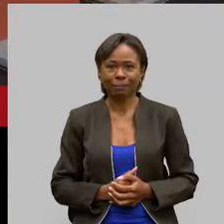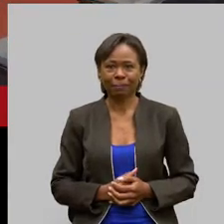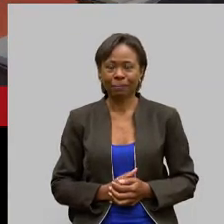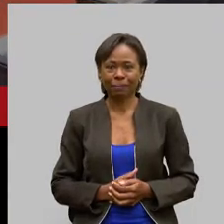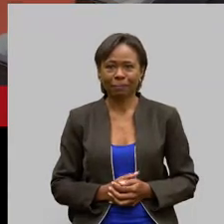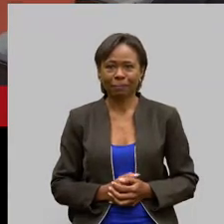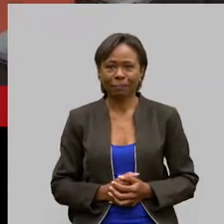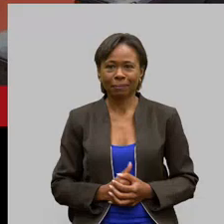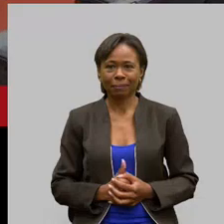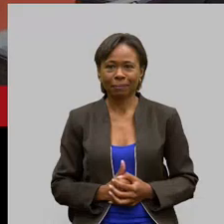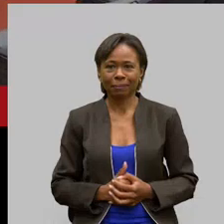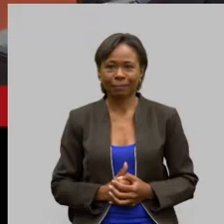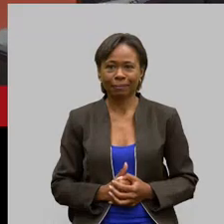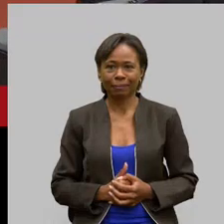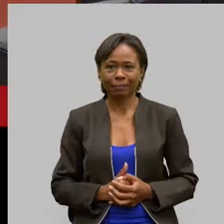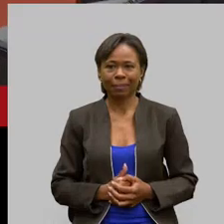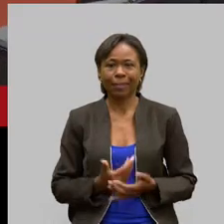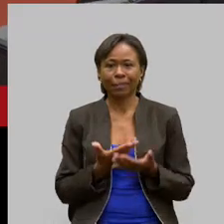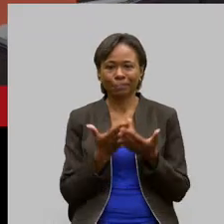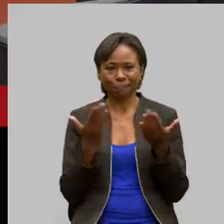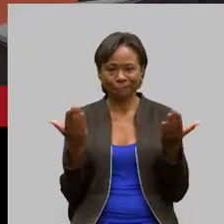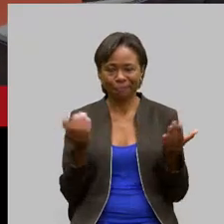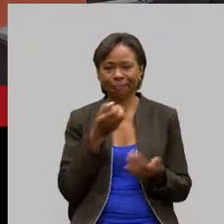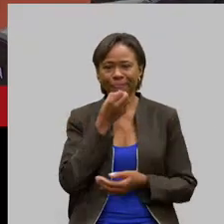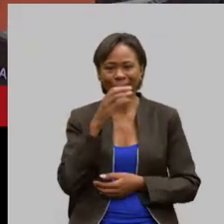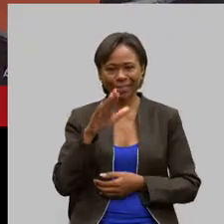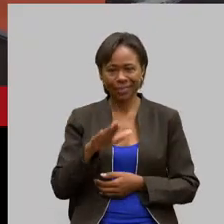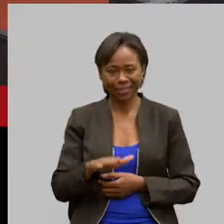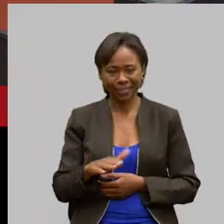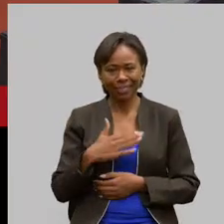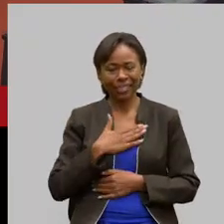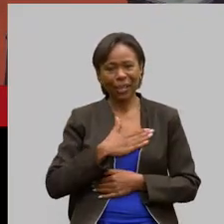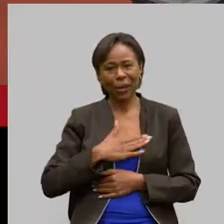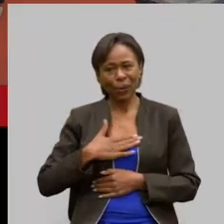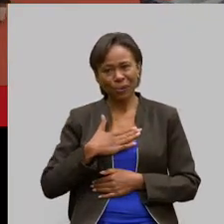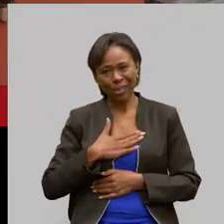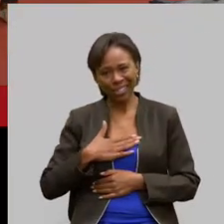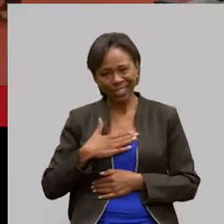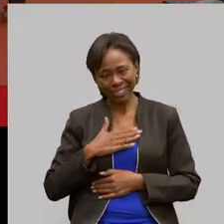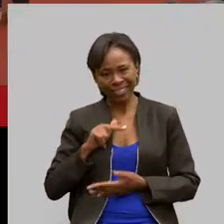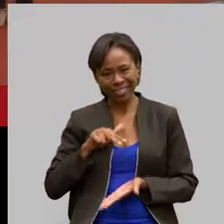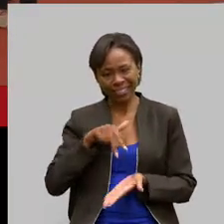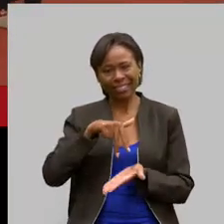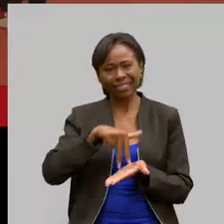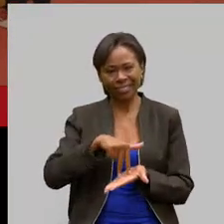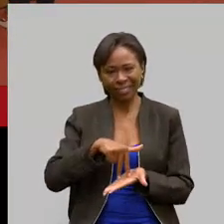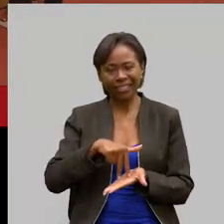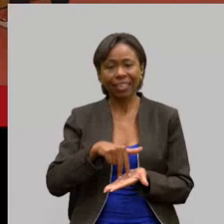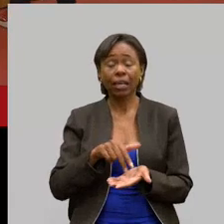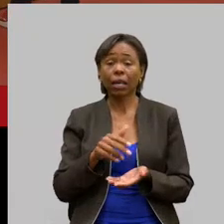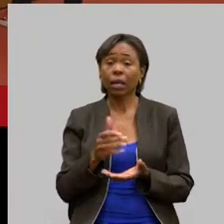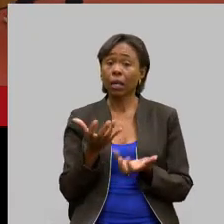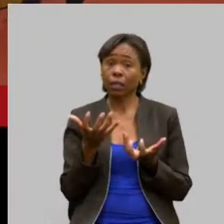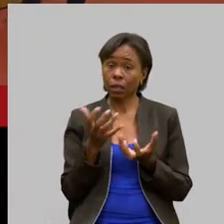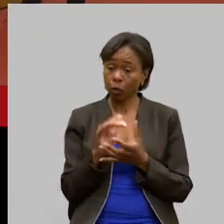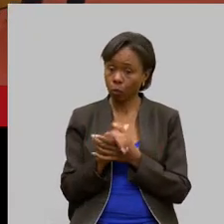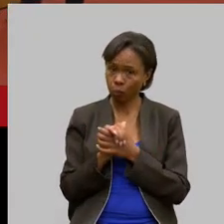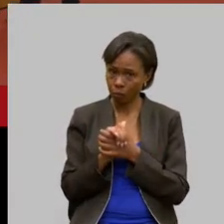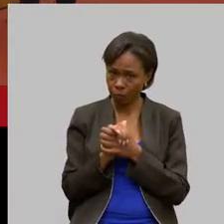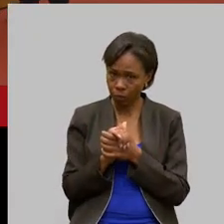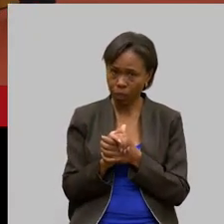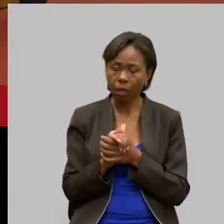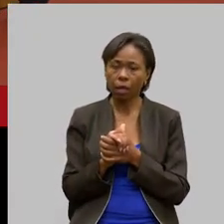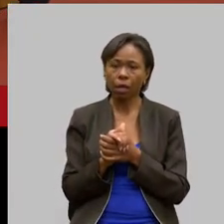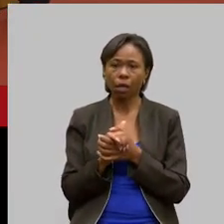Leilane gente boa tarde a todos É uma honra estar aqui cumprimentar a todos